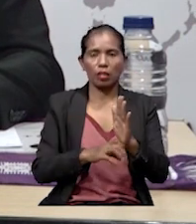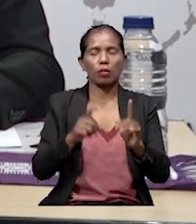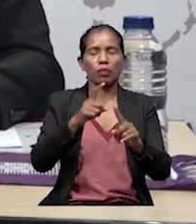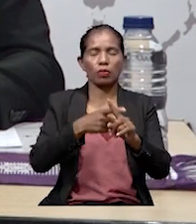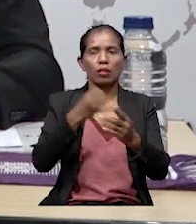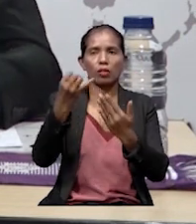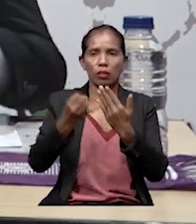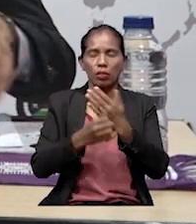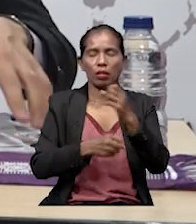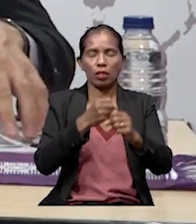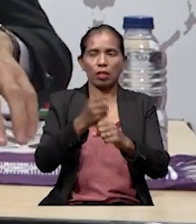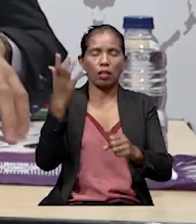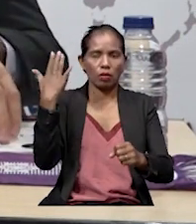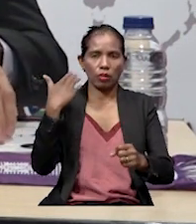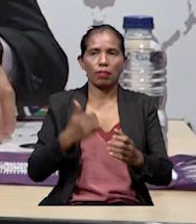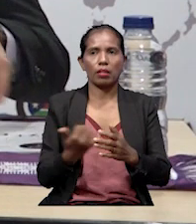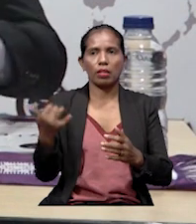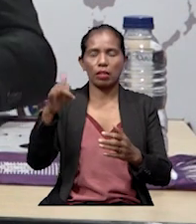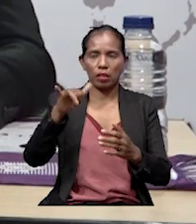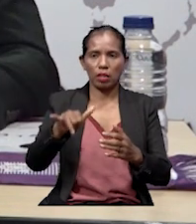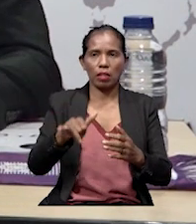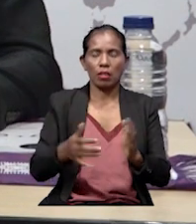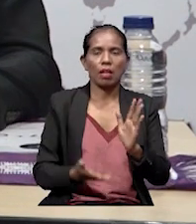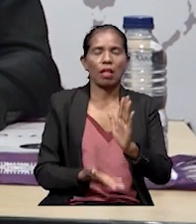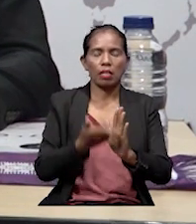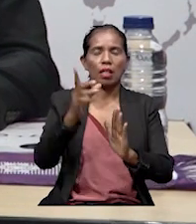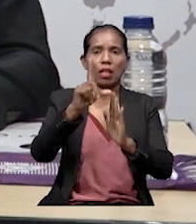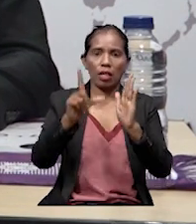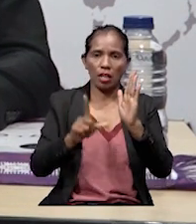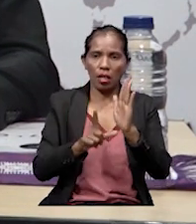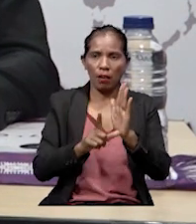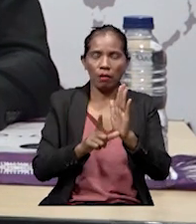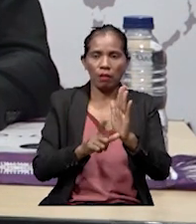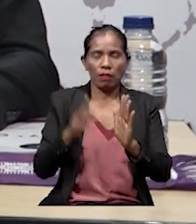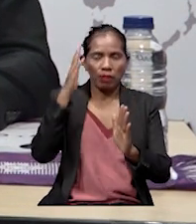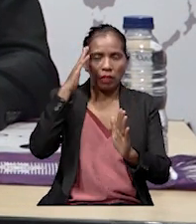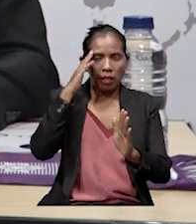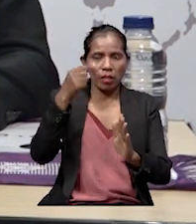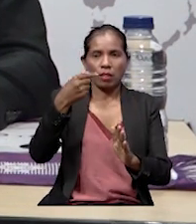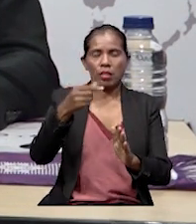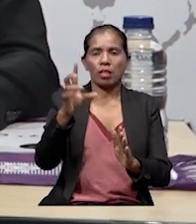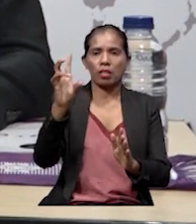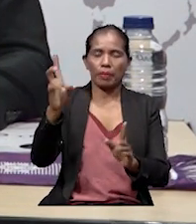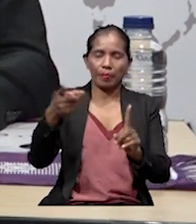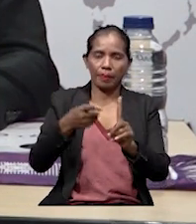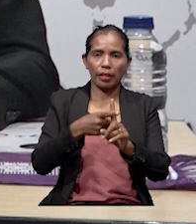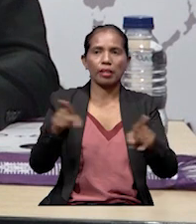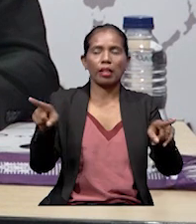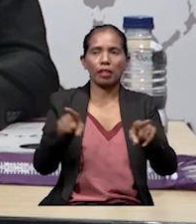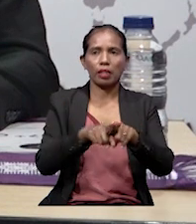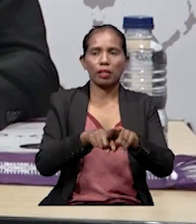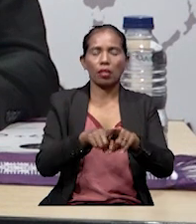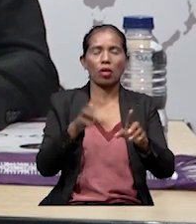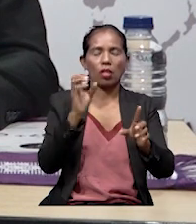Julho, Tinan Koto Gliba, Siramos Hassai Resolução Ida, reconhece G7 mais Nudar.